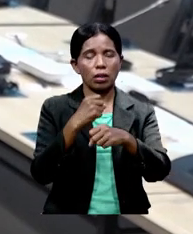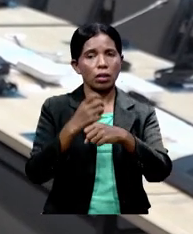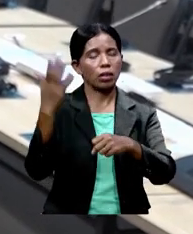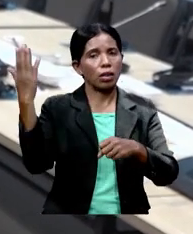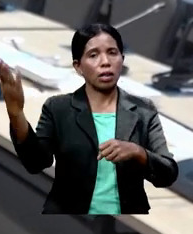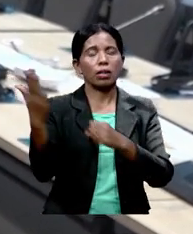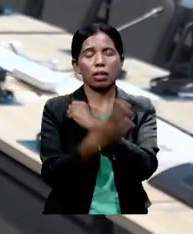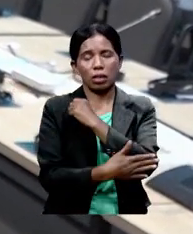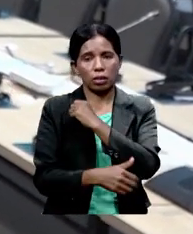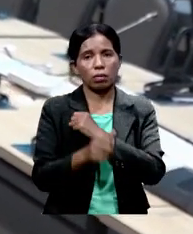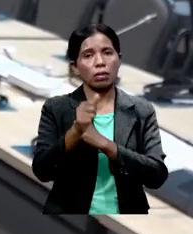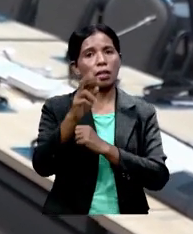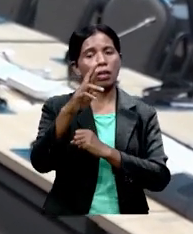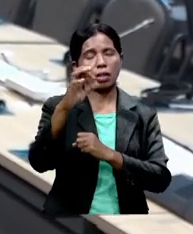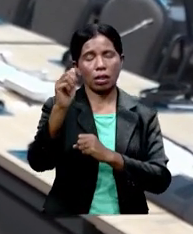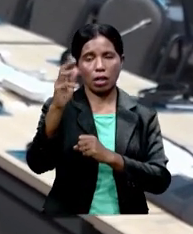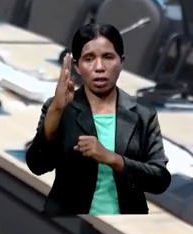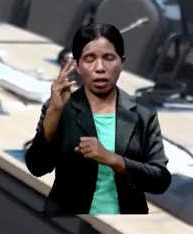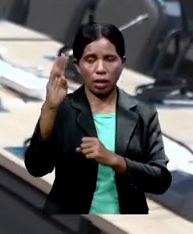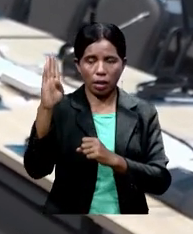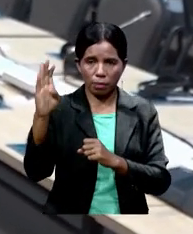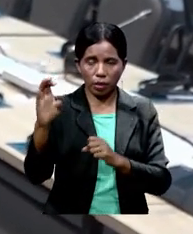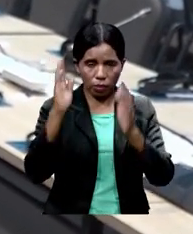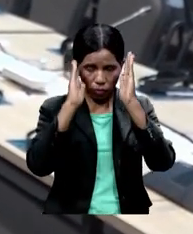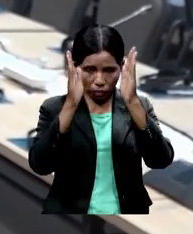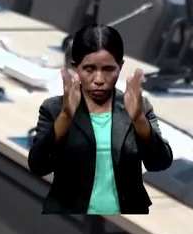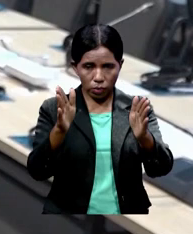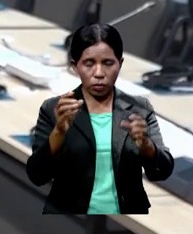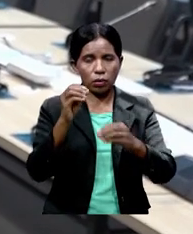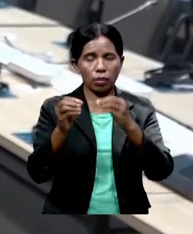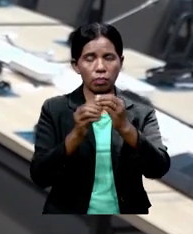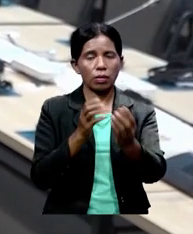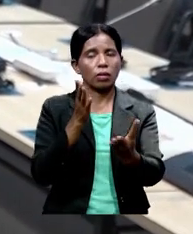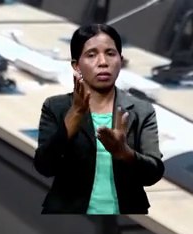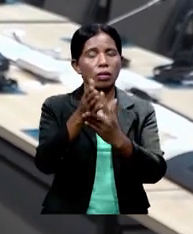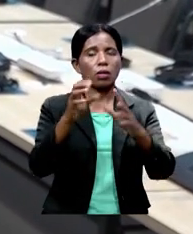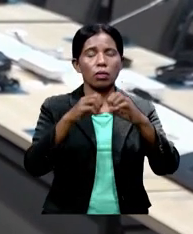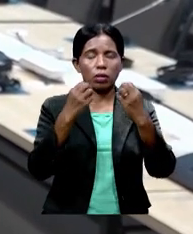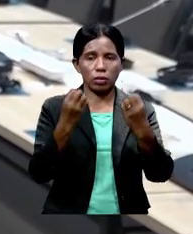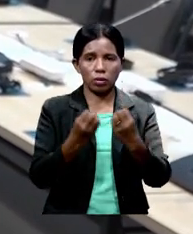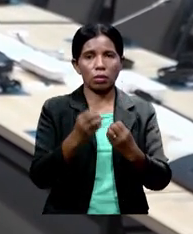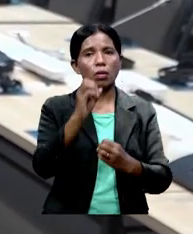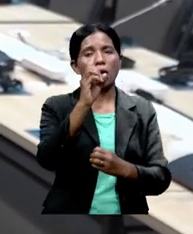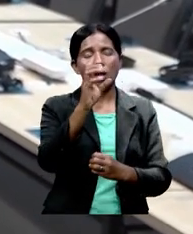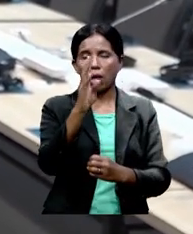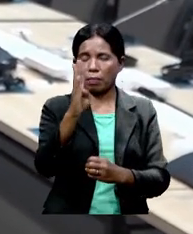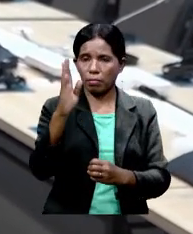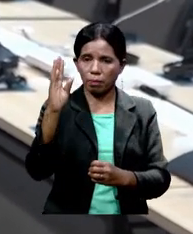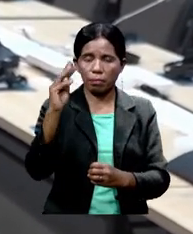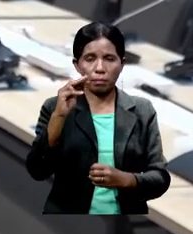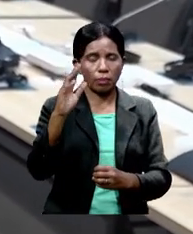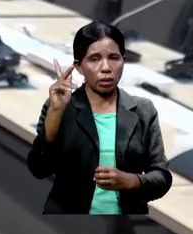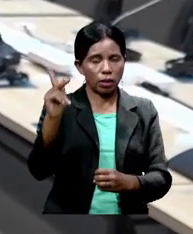Árabe fokuliu ba perspectiva Árabe konaba adesão ba Organização Mundial Comércio no sistema